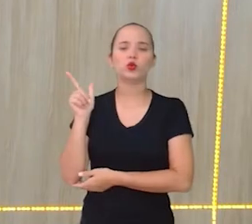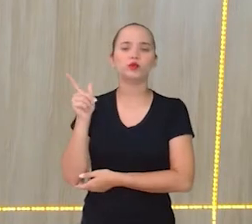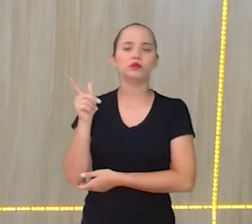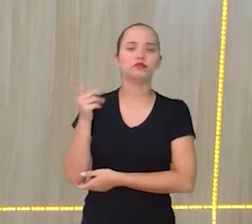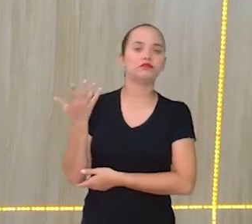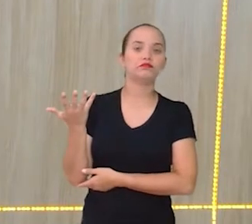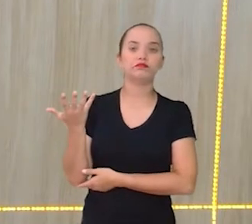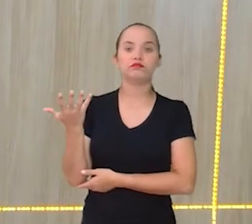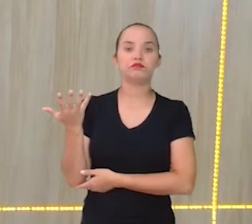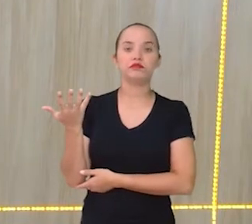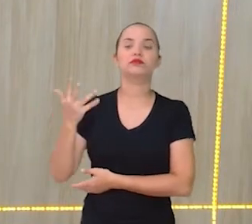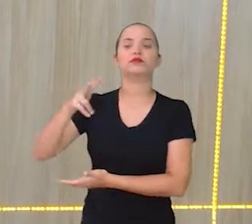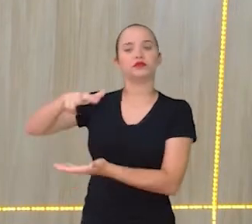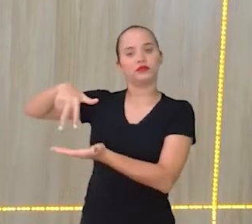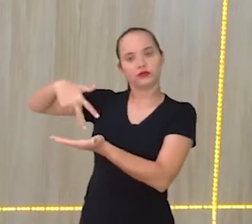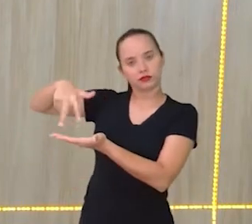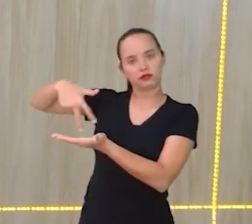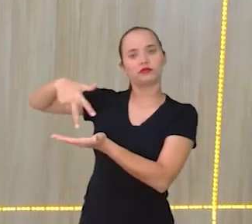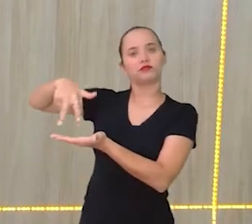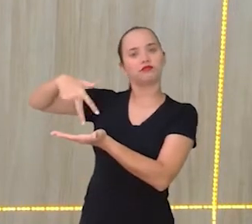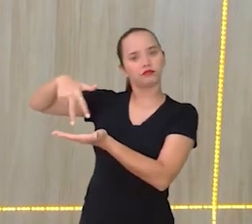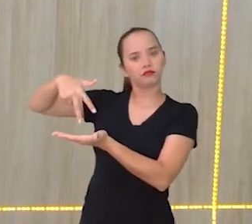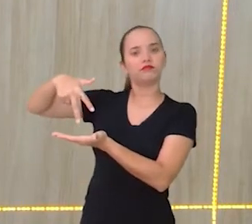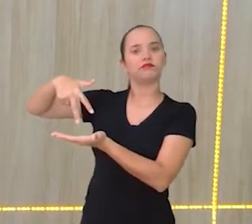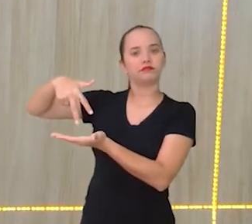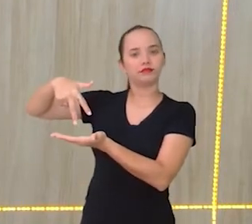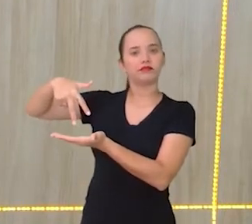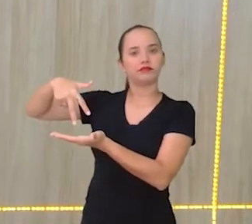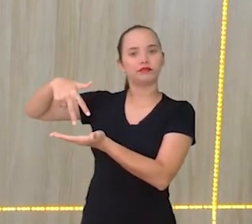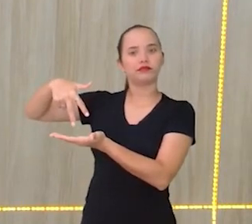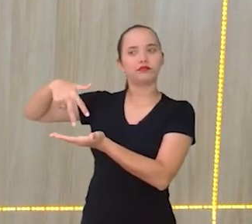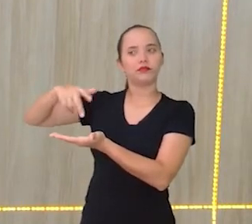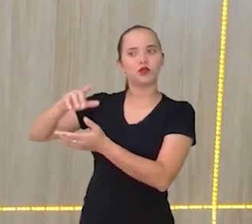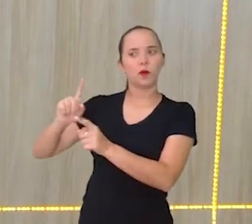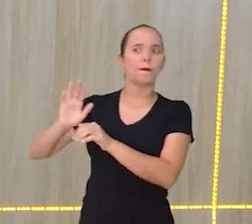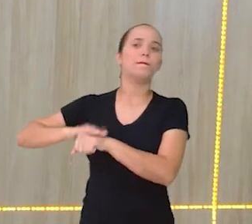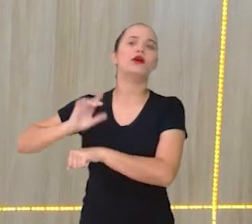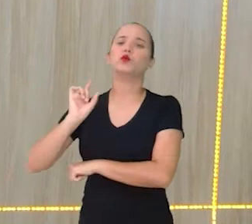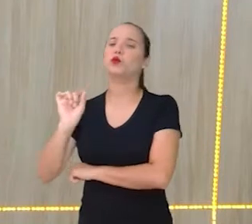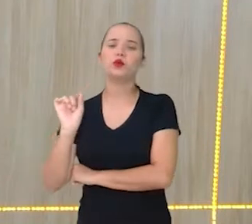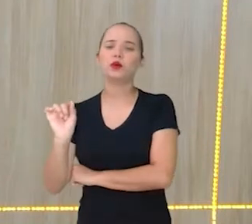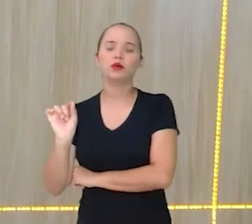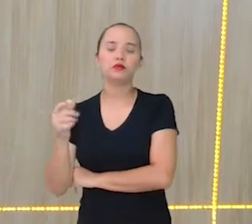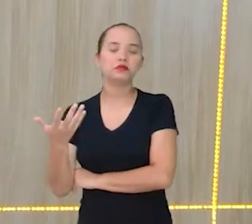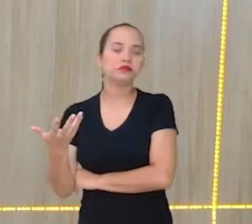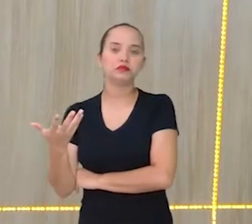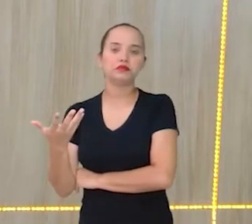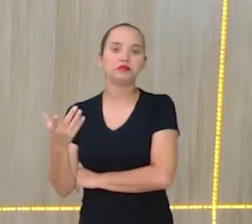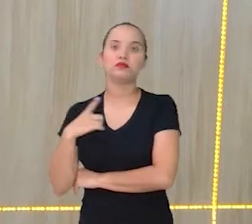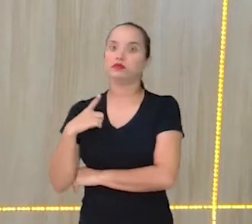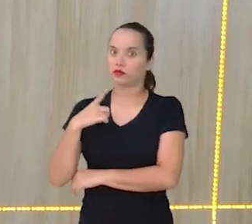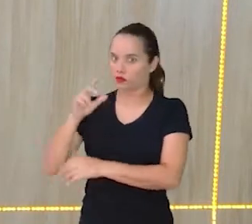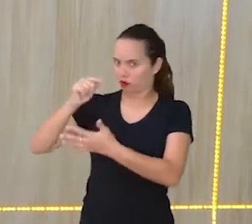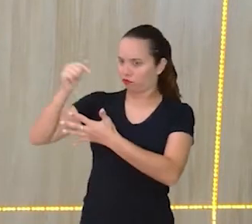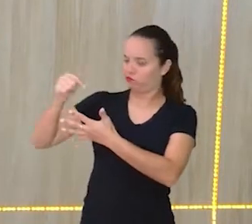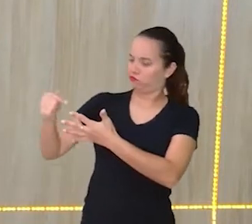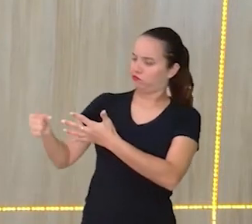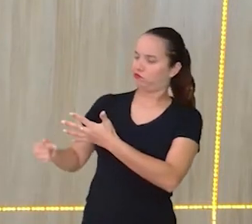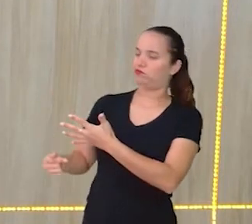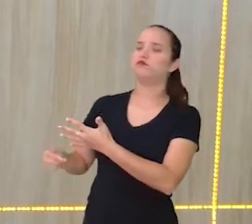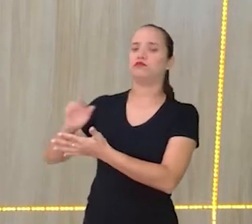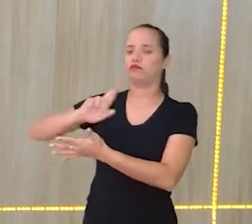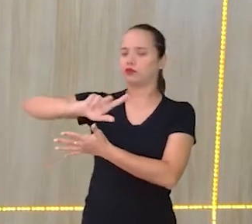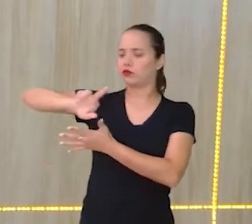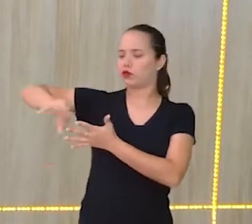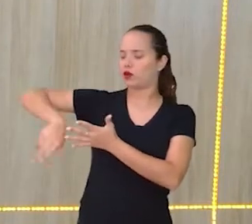mim. Dançar, que mais? Tem vários, agora só pode terminar